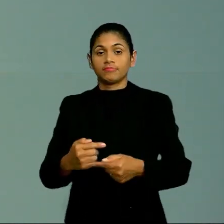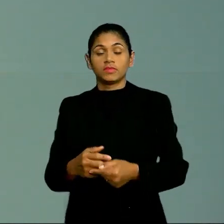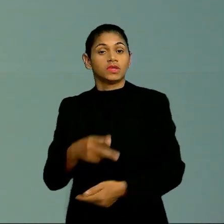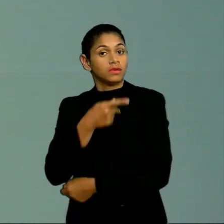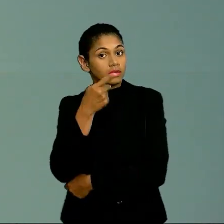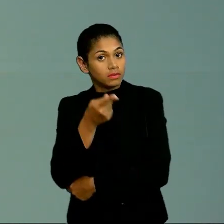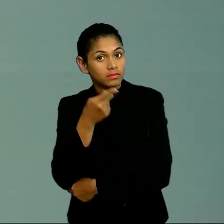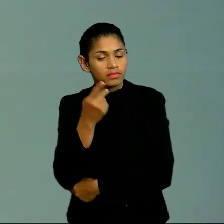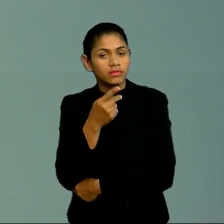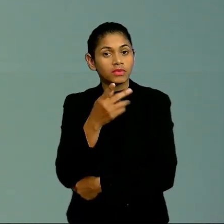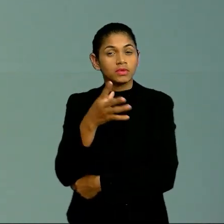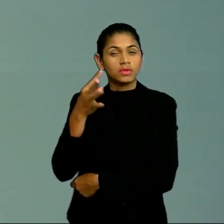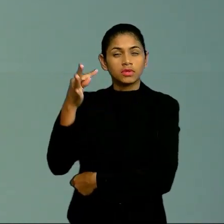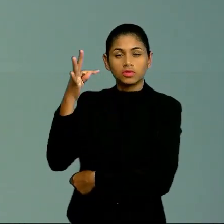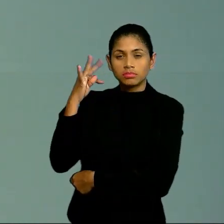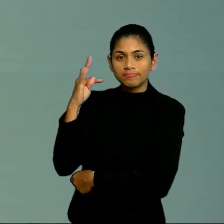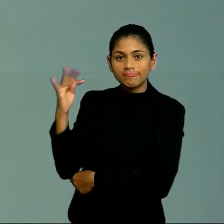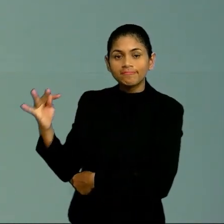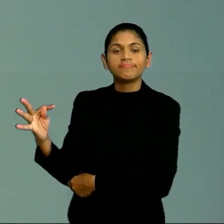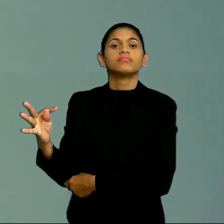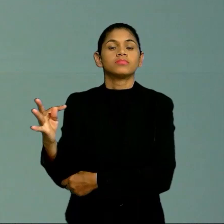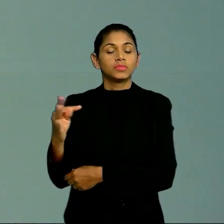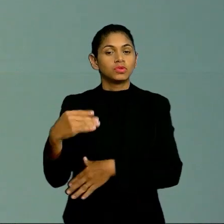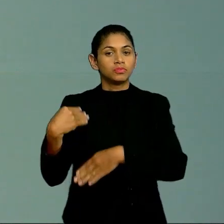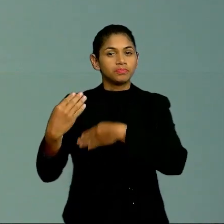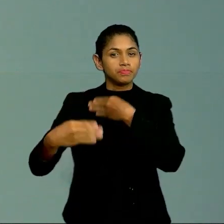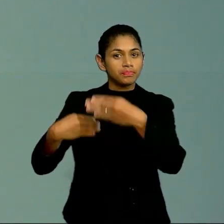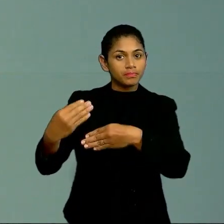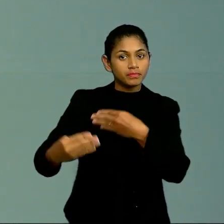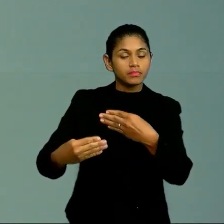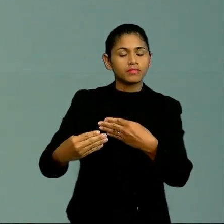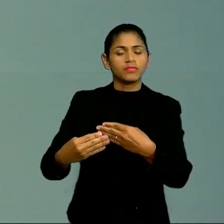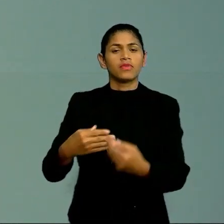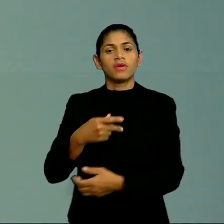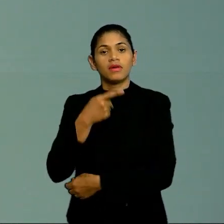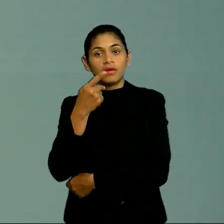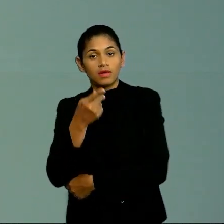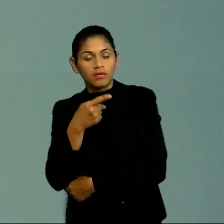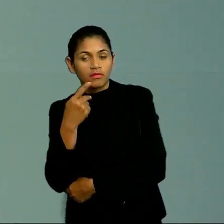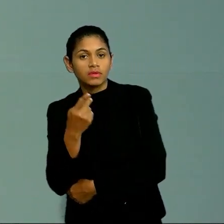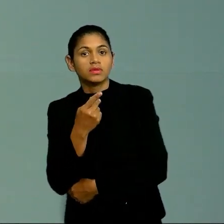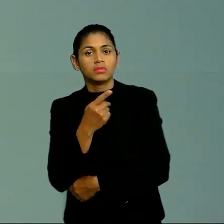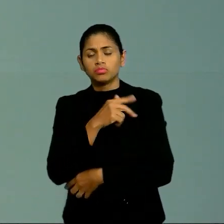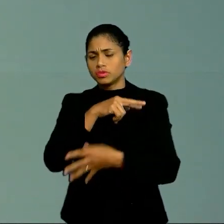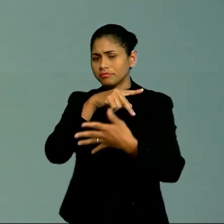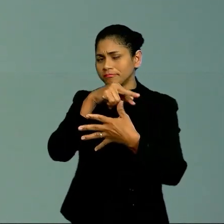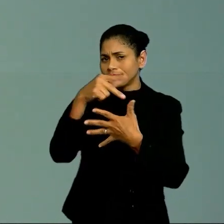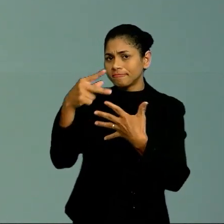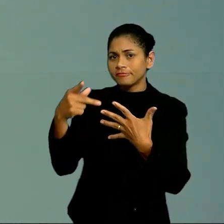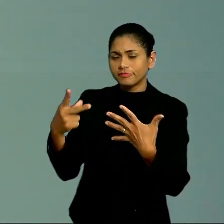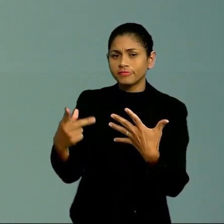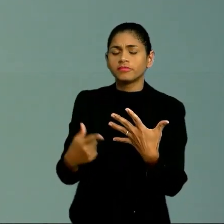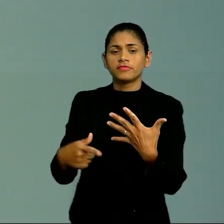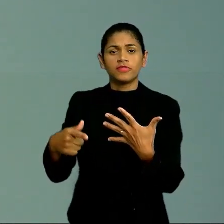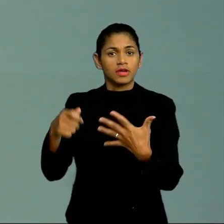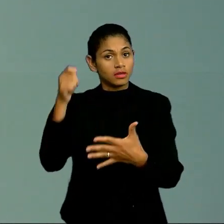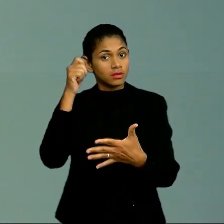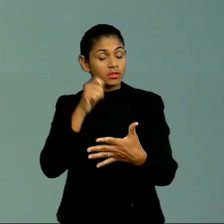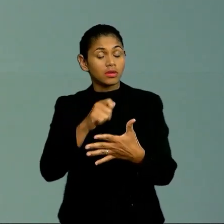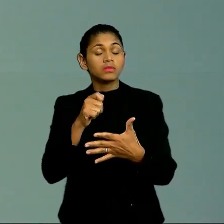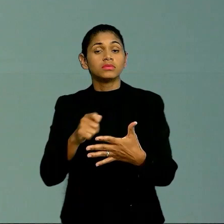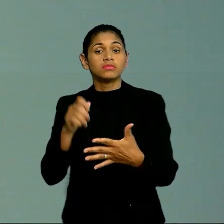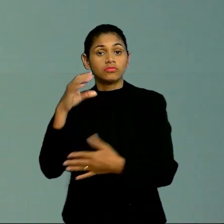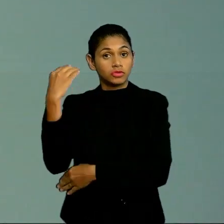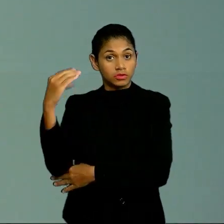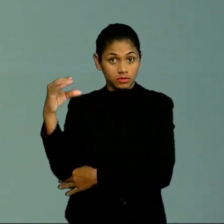as teorias evolucionistas. Lembrando, falamos de Lamarck, de Darwin e, consequentemente, surgiu aí